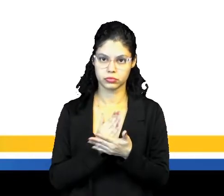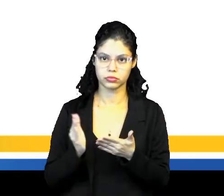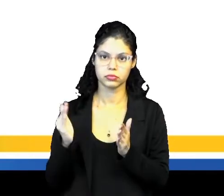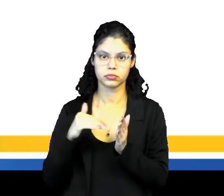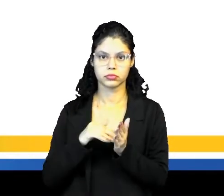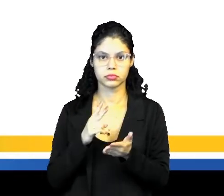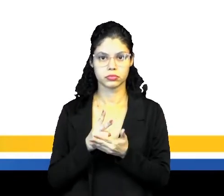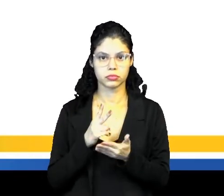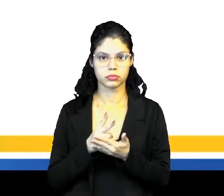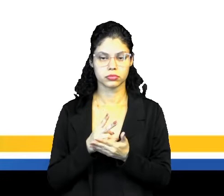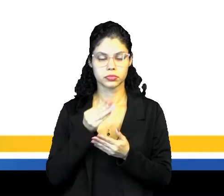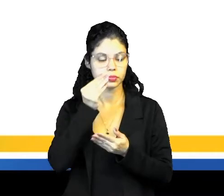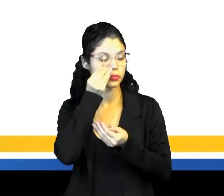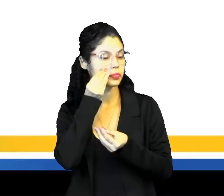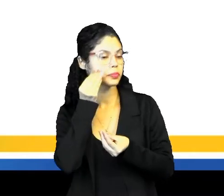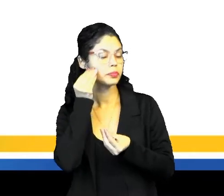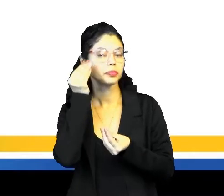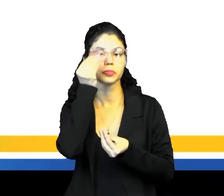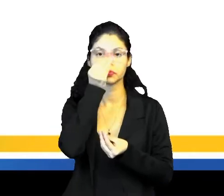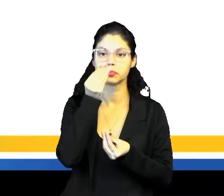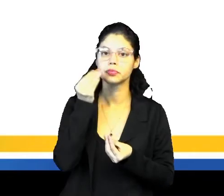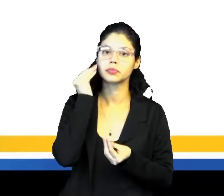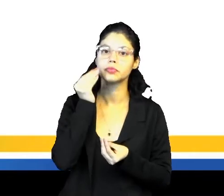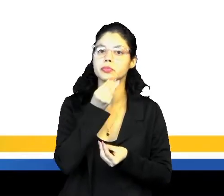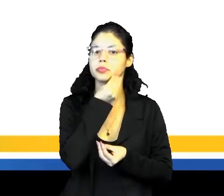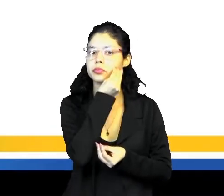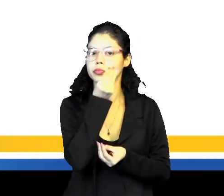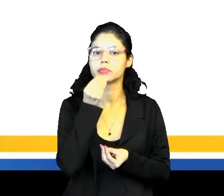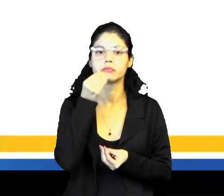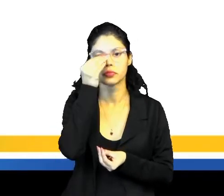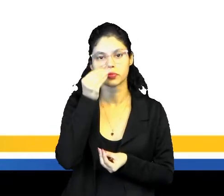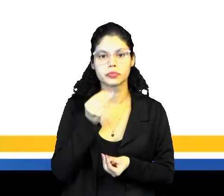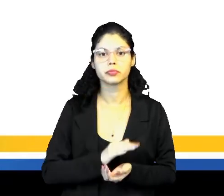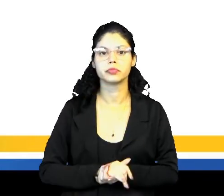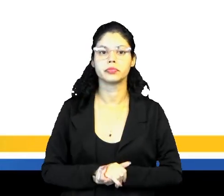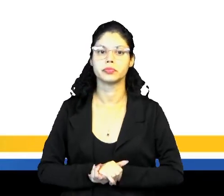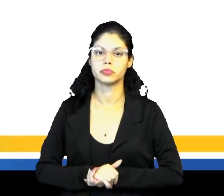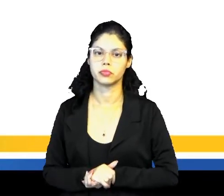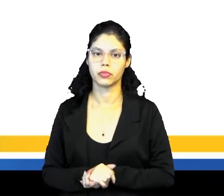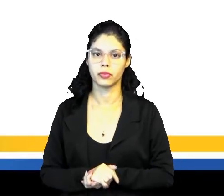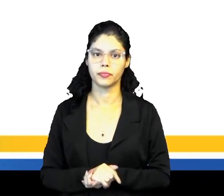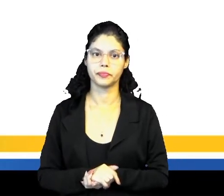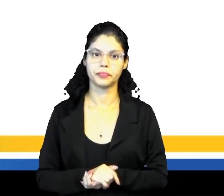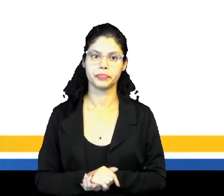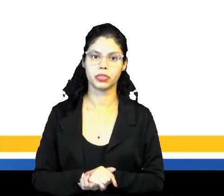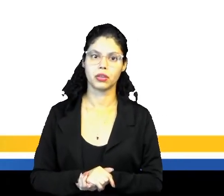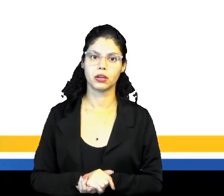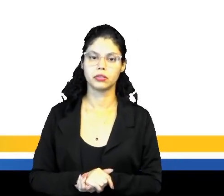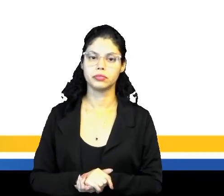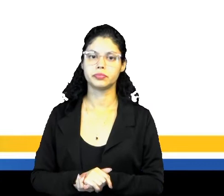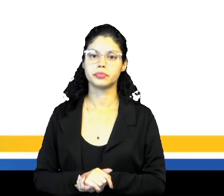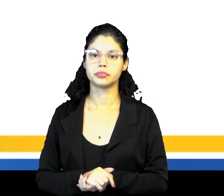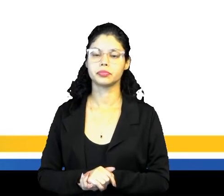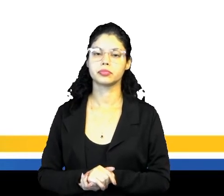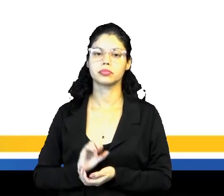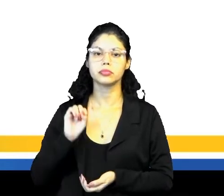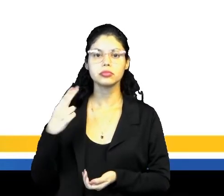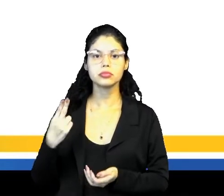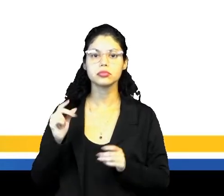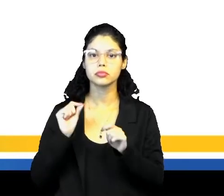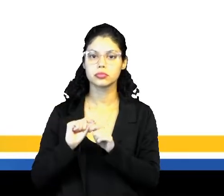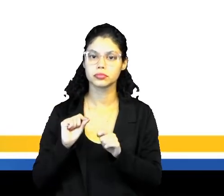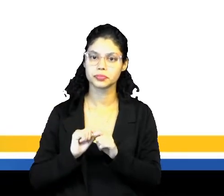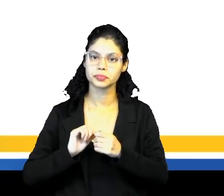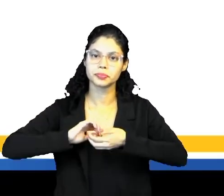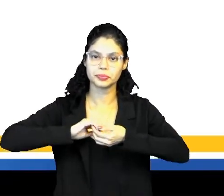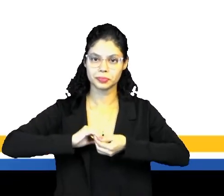até mesmo se maquiar, né? As pessoas também utilizam muito make-up para falar em relação à maquiagem, ou então fazer